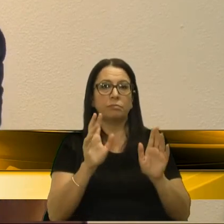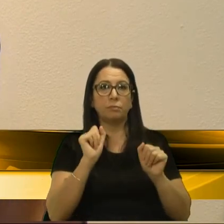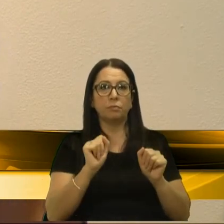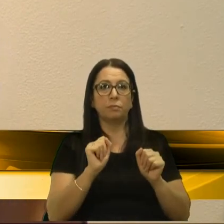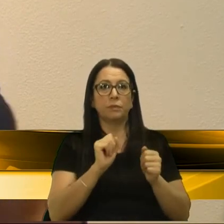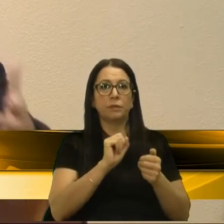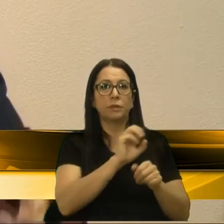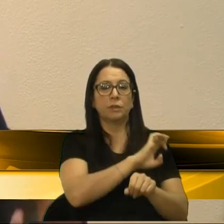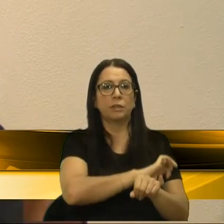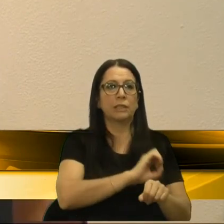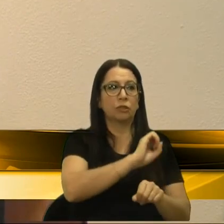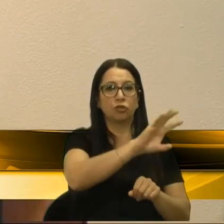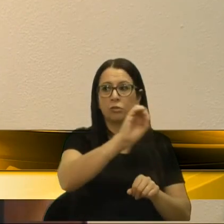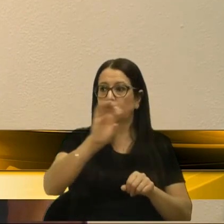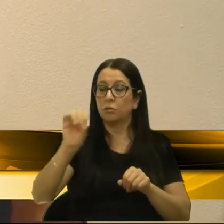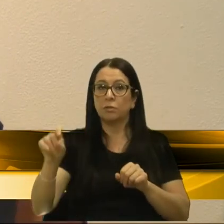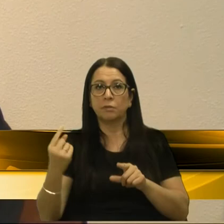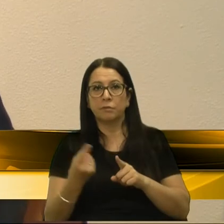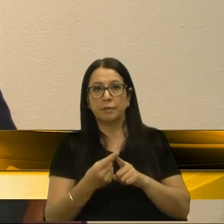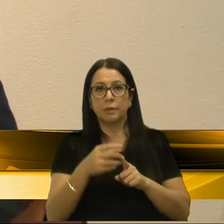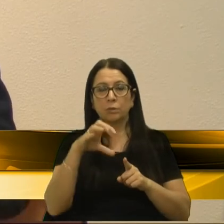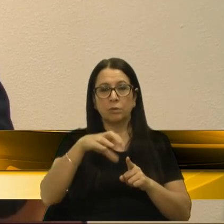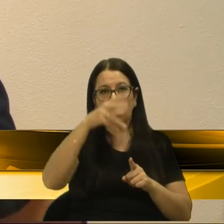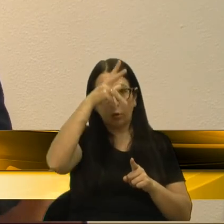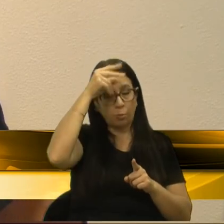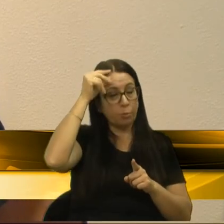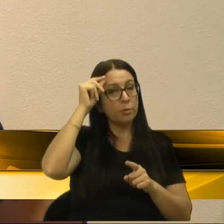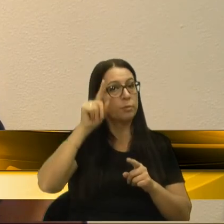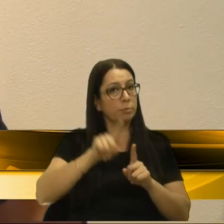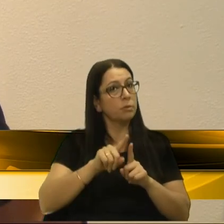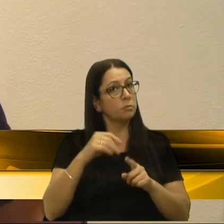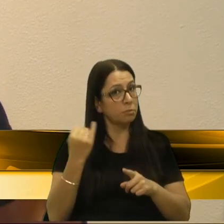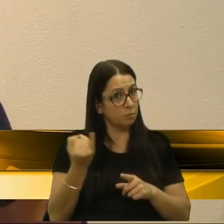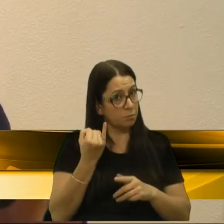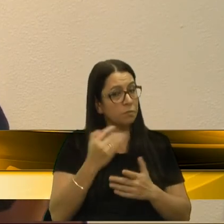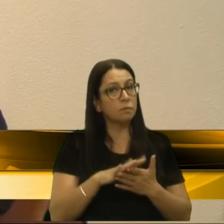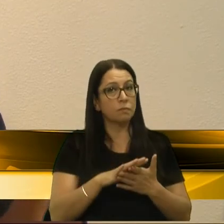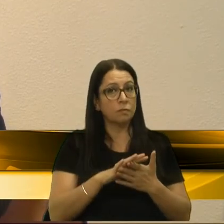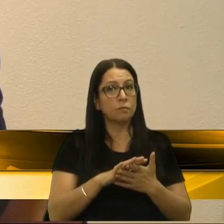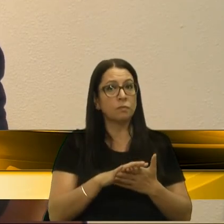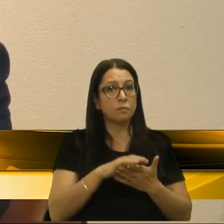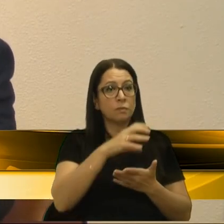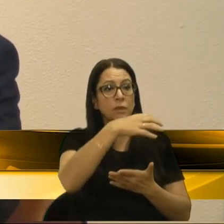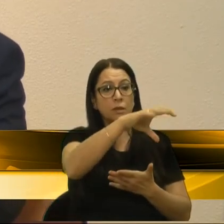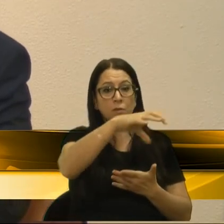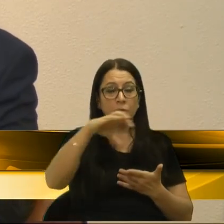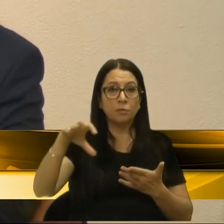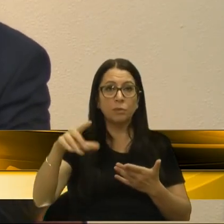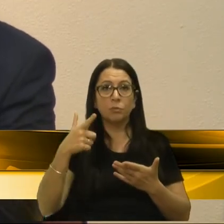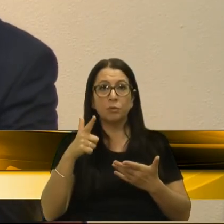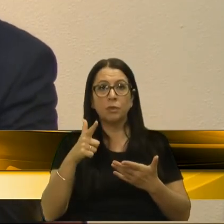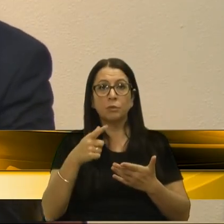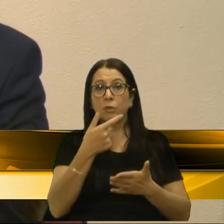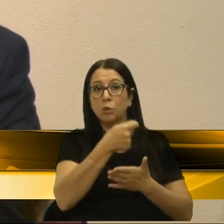jogar estagiários para tudo quanto é lugar aí no setor público, mas enfim, eles são importantes em vários setores, porque não há como não há concurso, é importante